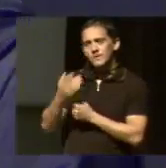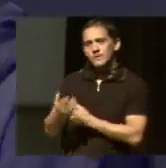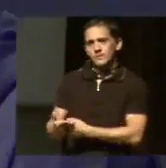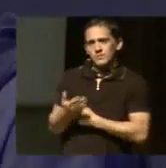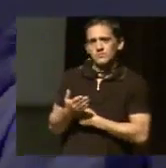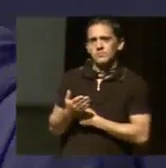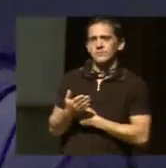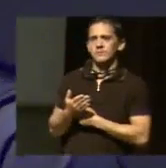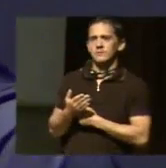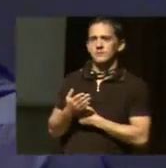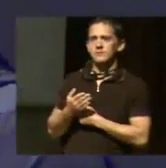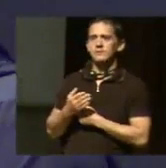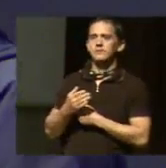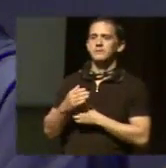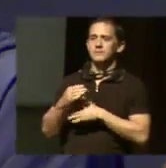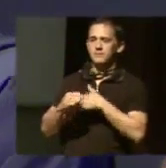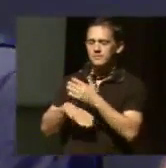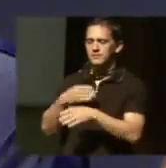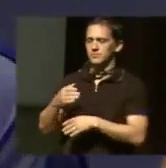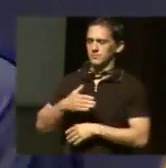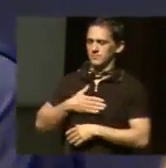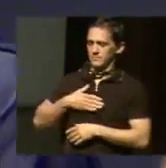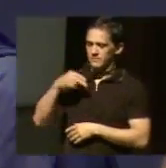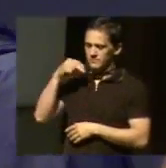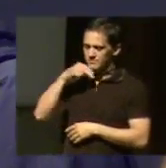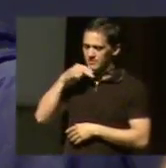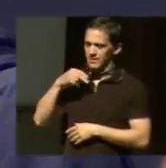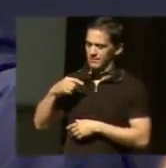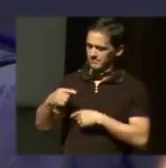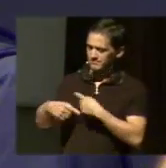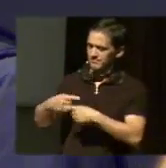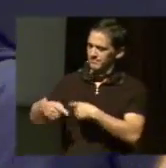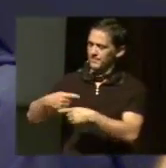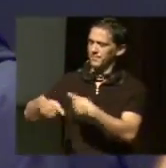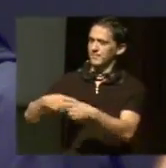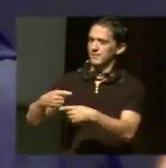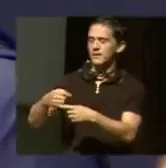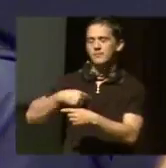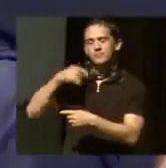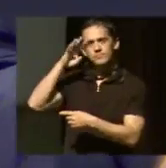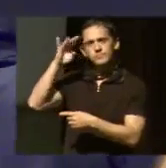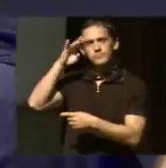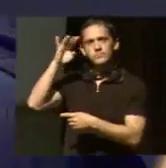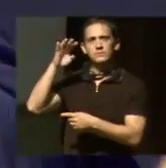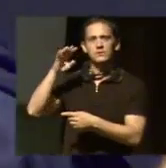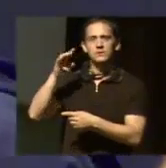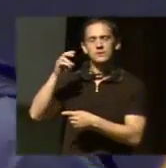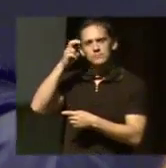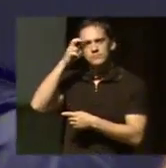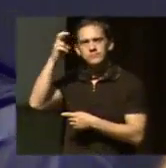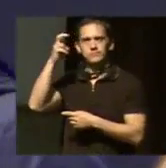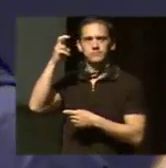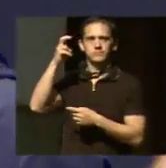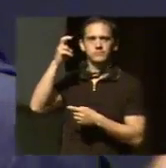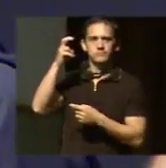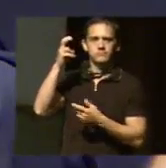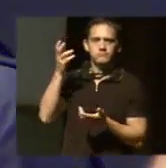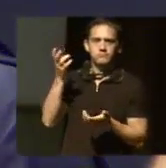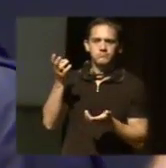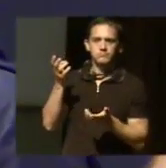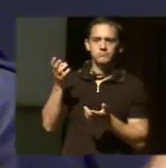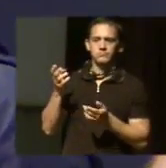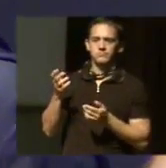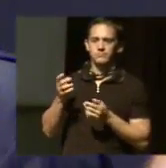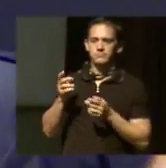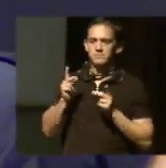de outras pessoas que eu vou acabar gerando. Então, quando eu me imagino velho, eu me imagino sábio, eu me imagino uma